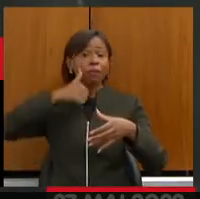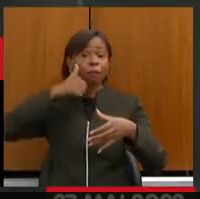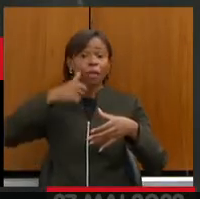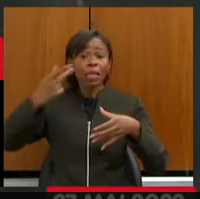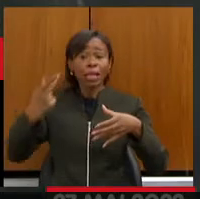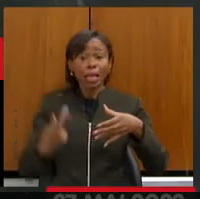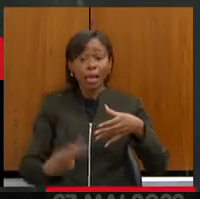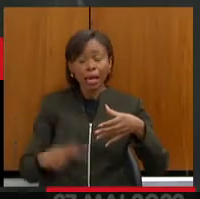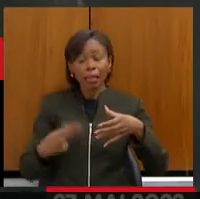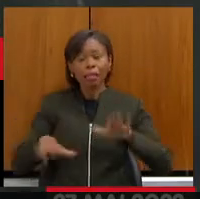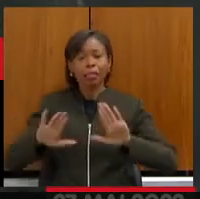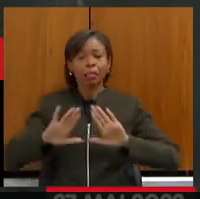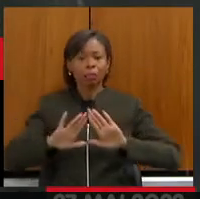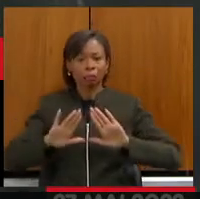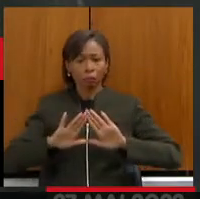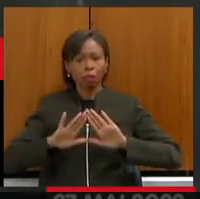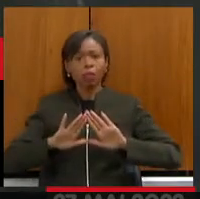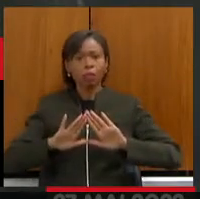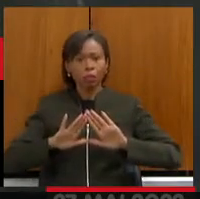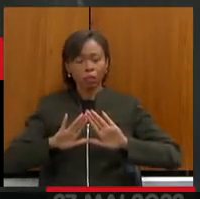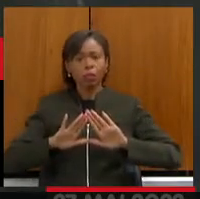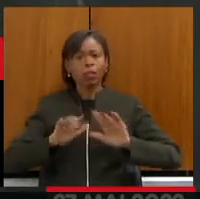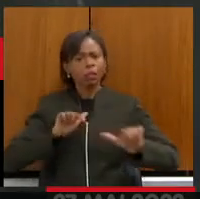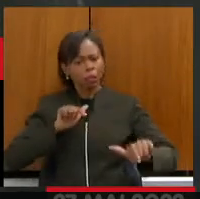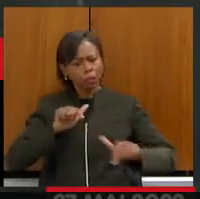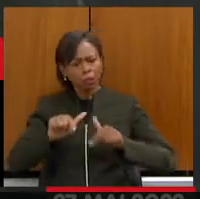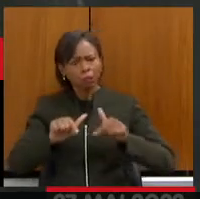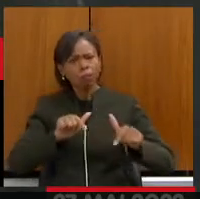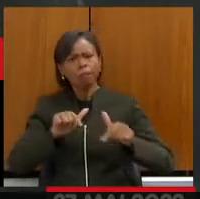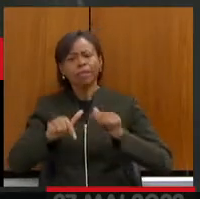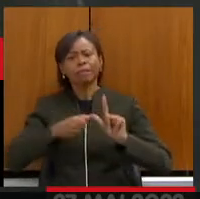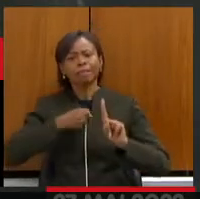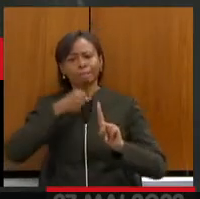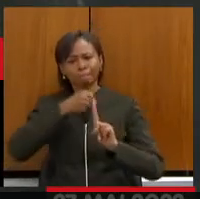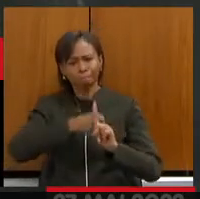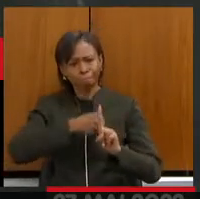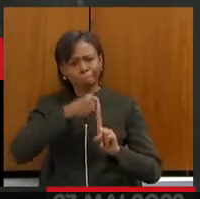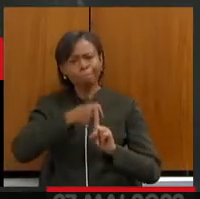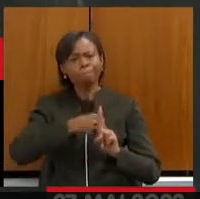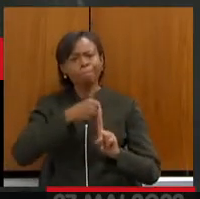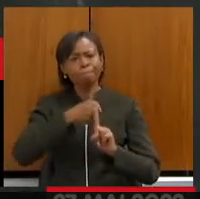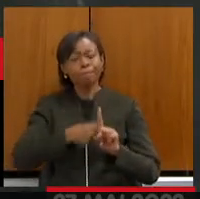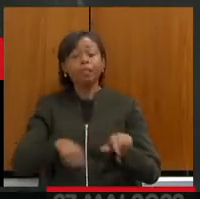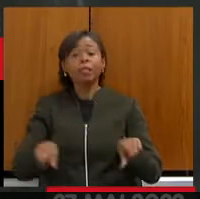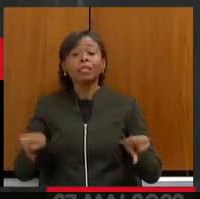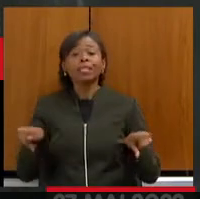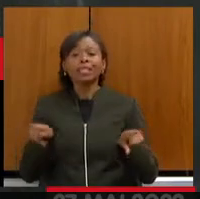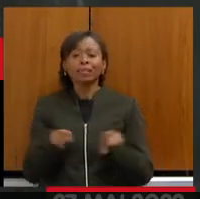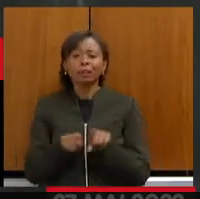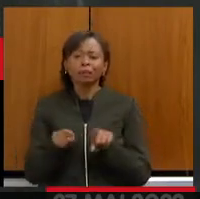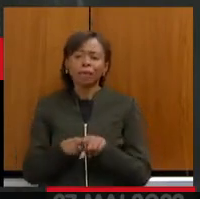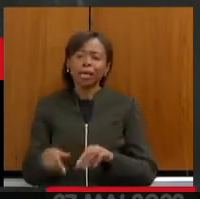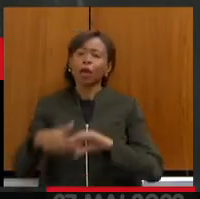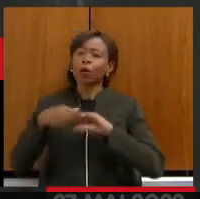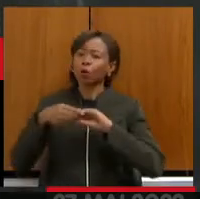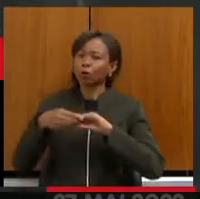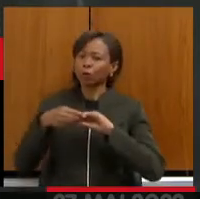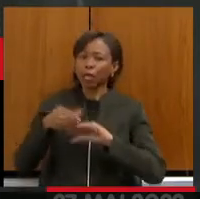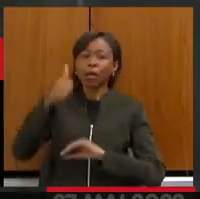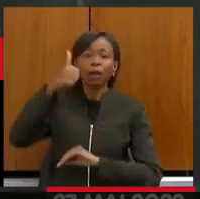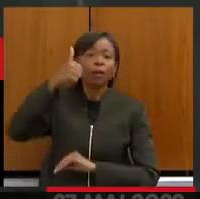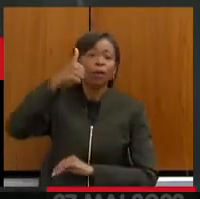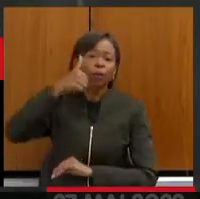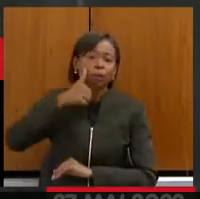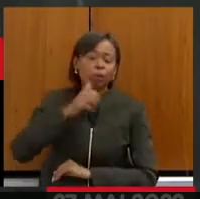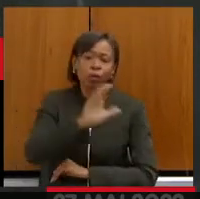Legislativa e por todo o seu trabalho de luta e cumprimentar a nossa coordenadora